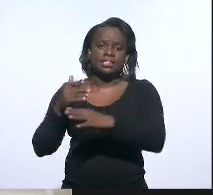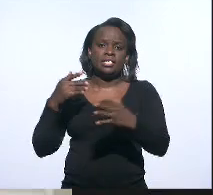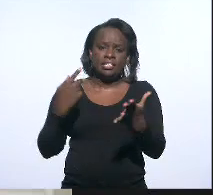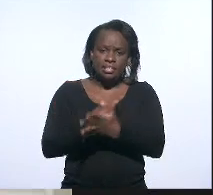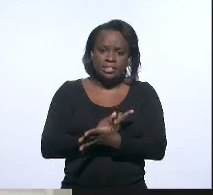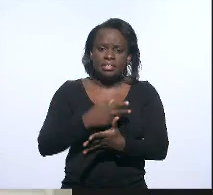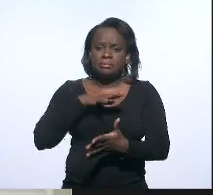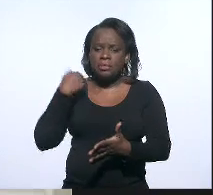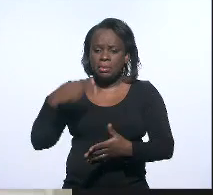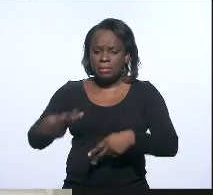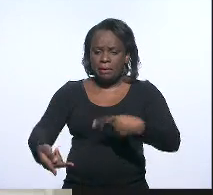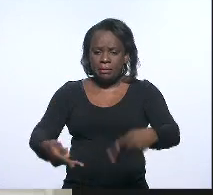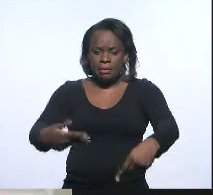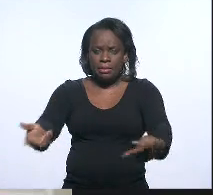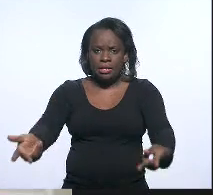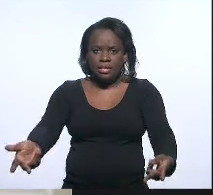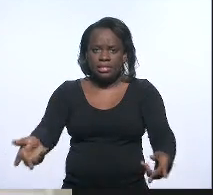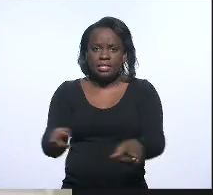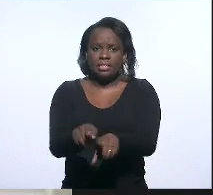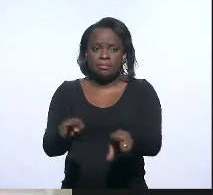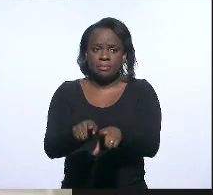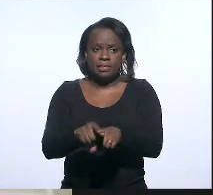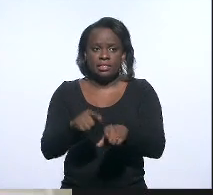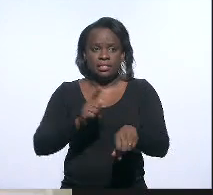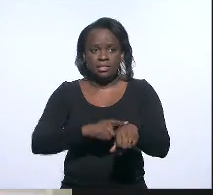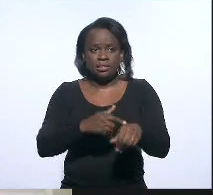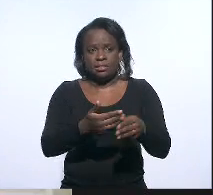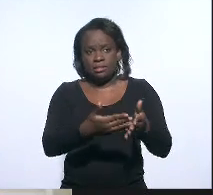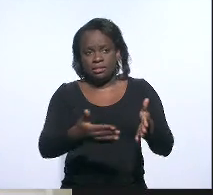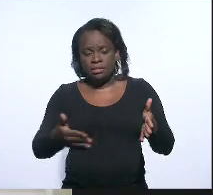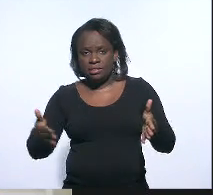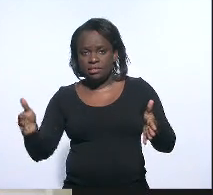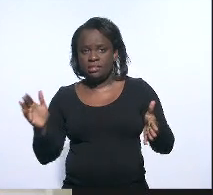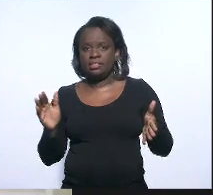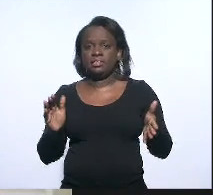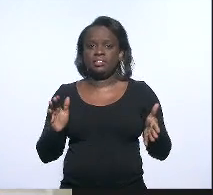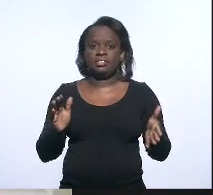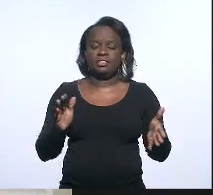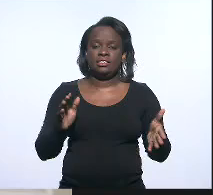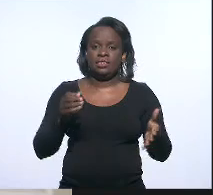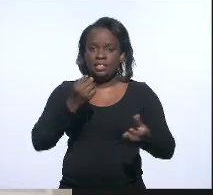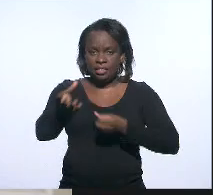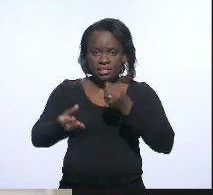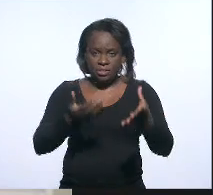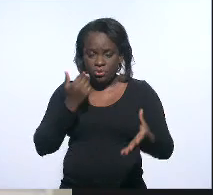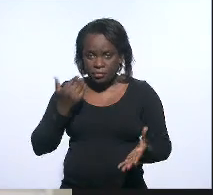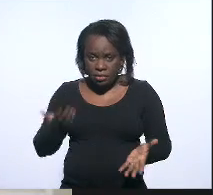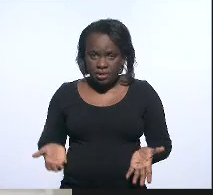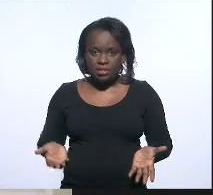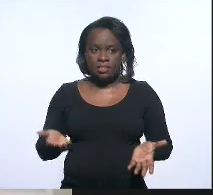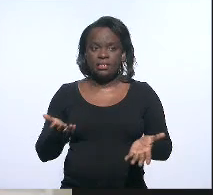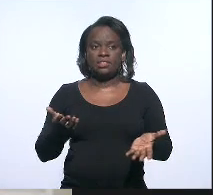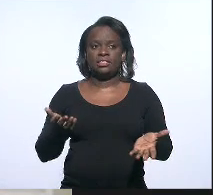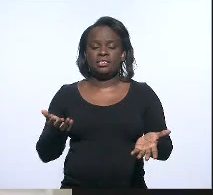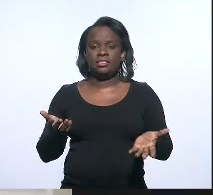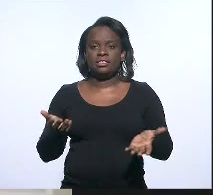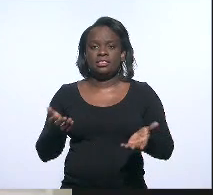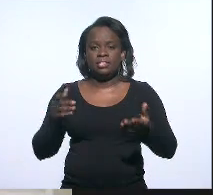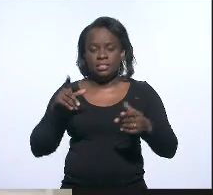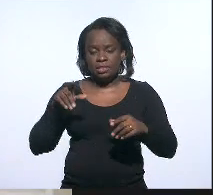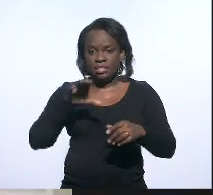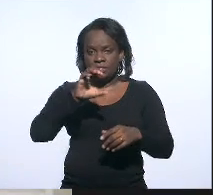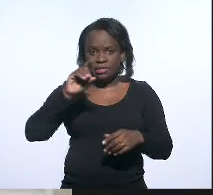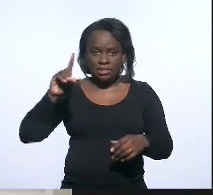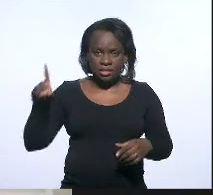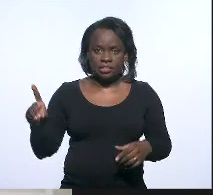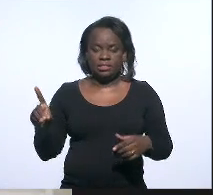deixaram corpos no chão e também durante a distribuição de alimentos, como aconteceu na Cidade de